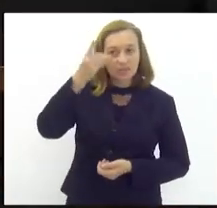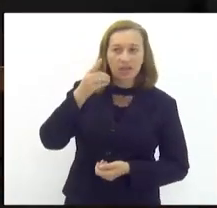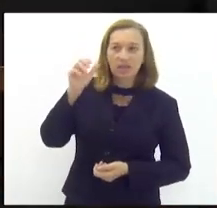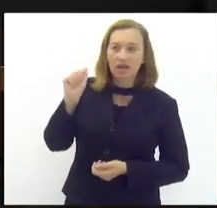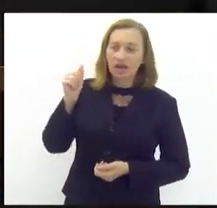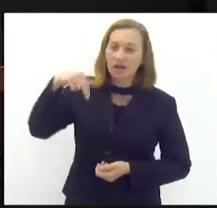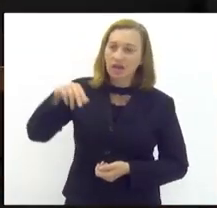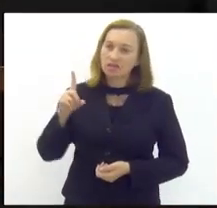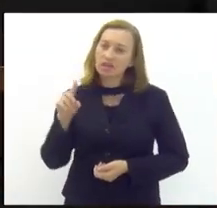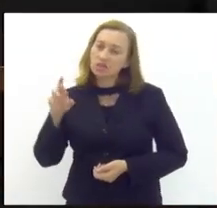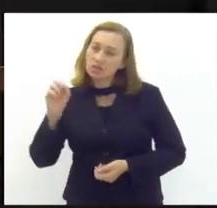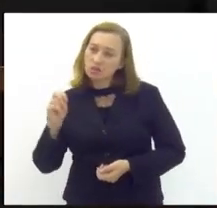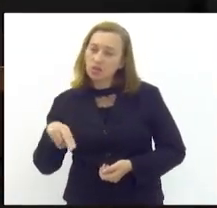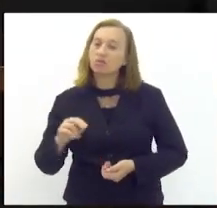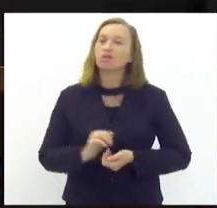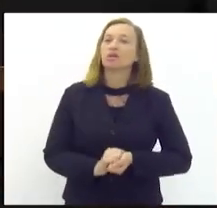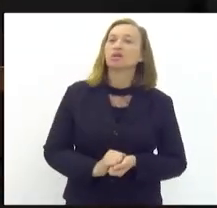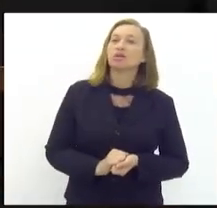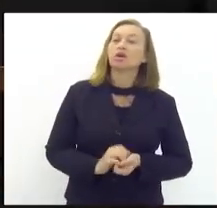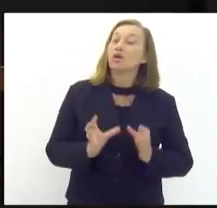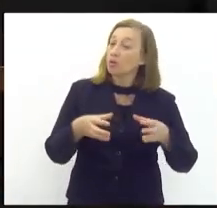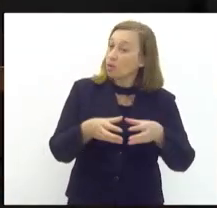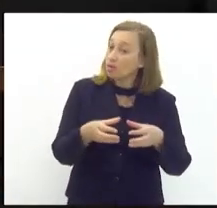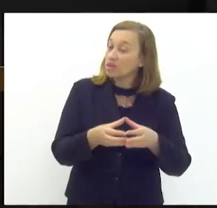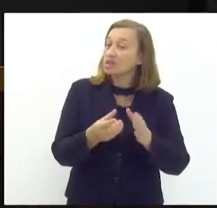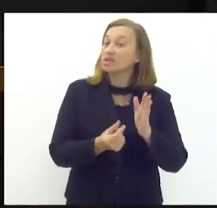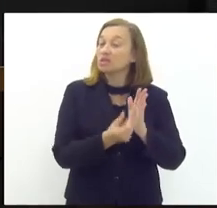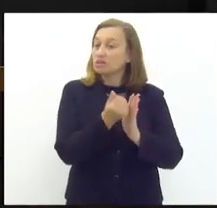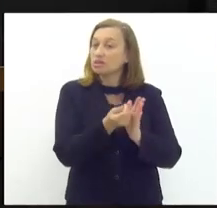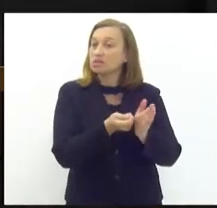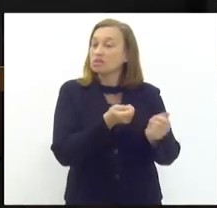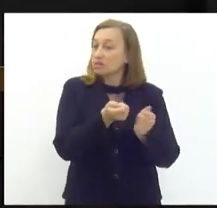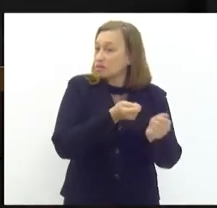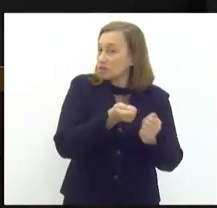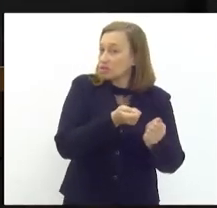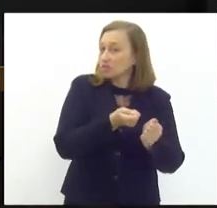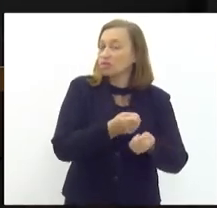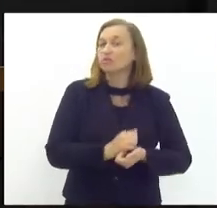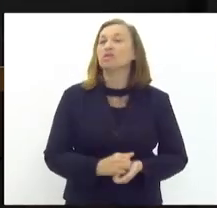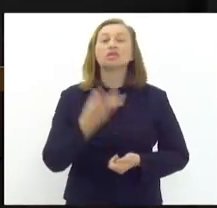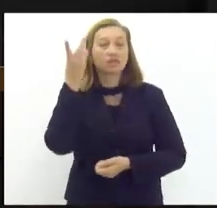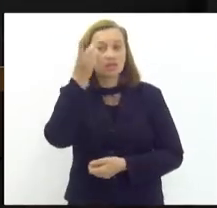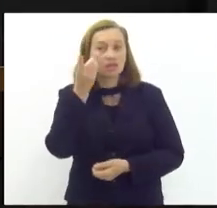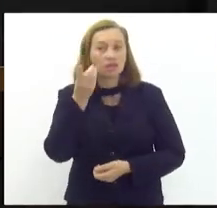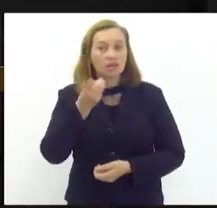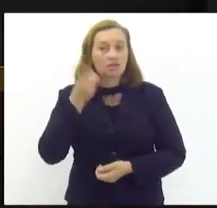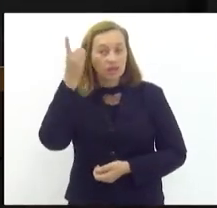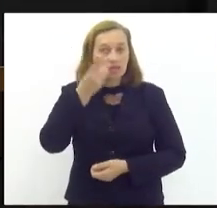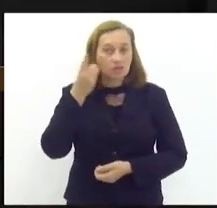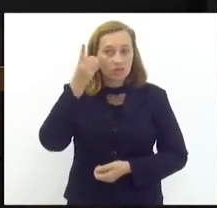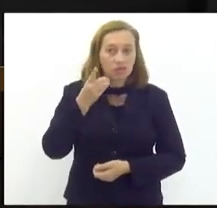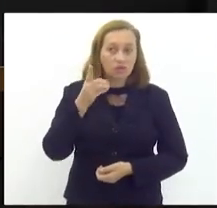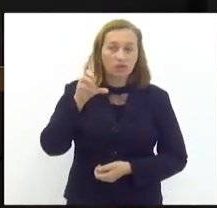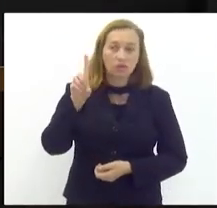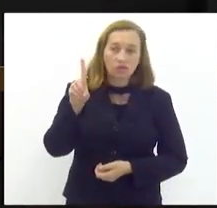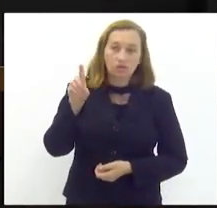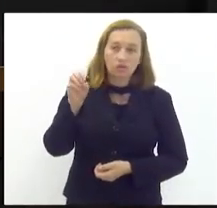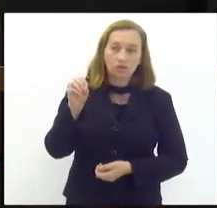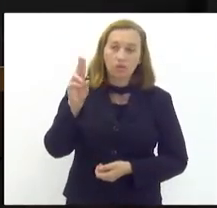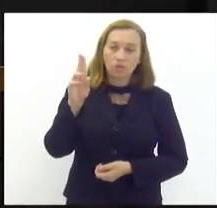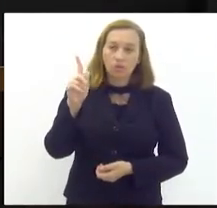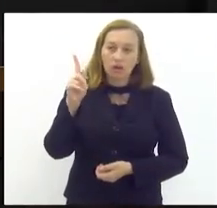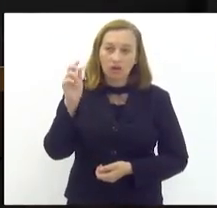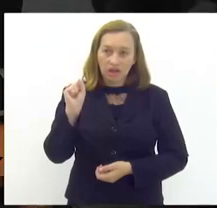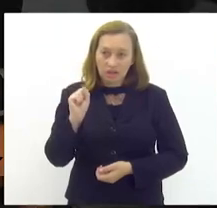Anderson para emitir parecer pela comissão de orçamento Finanças fiscalização financeira e controle Deputado Douglas ruas por